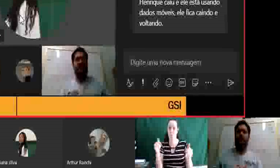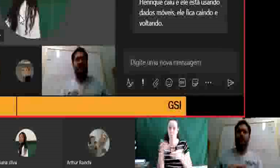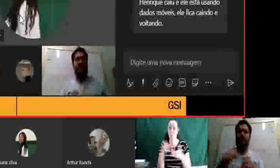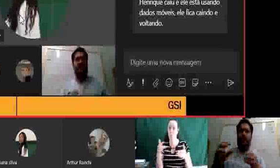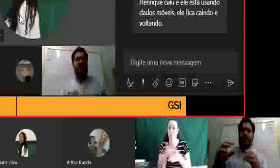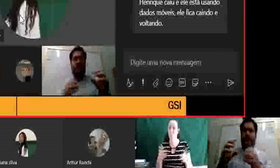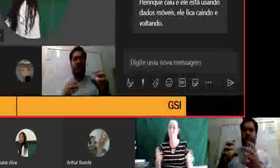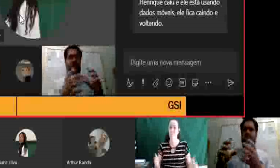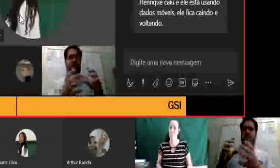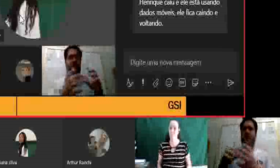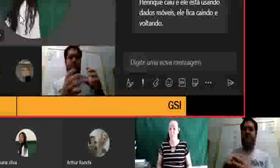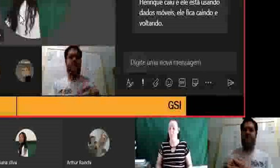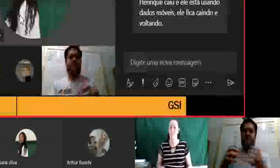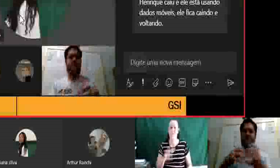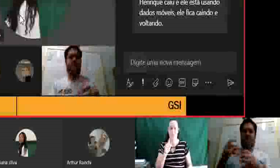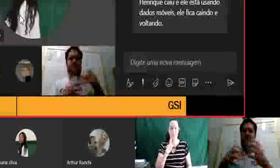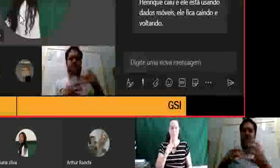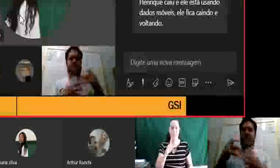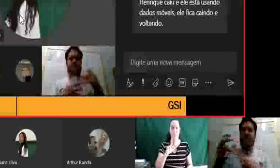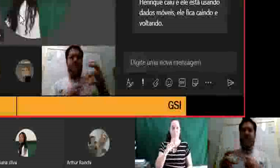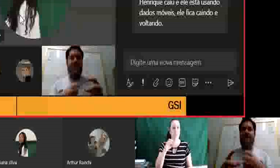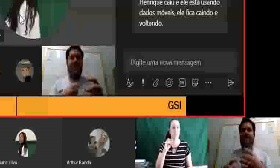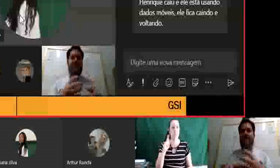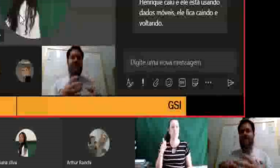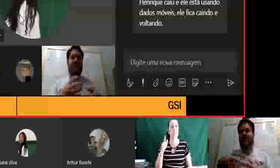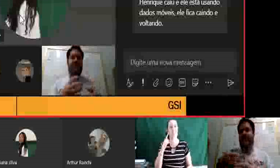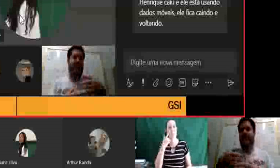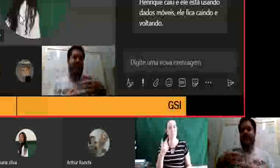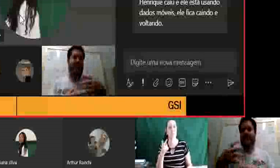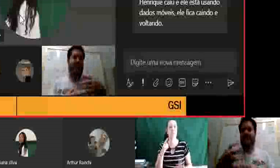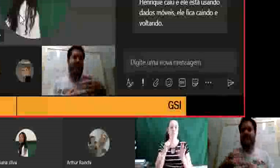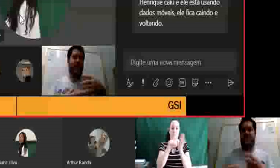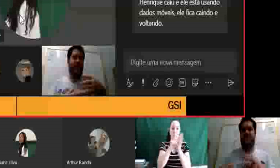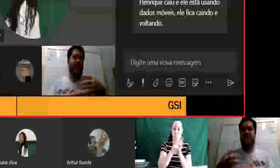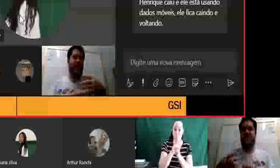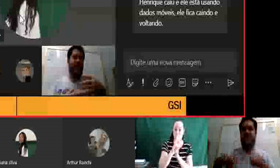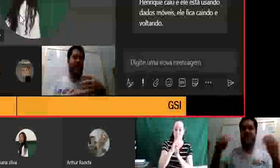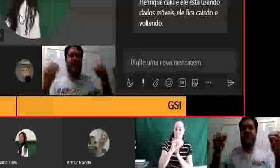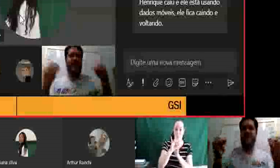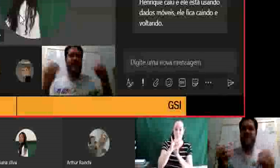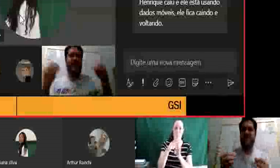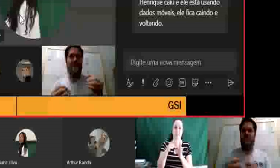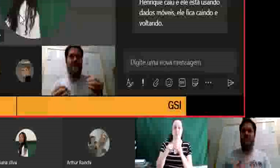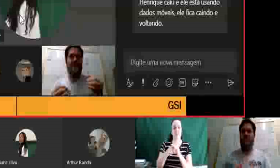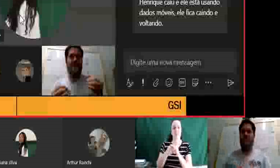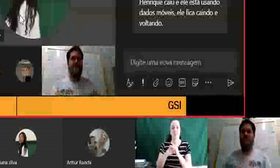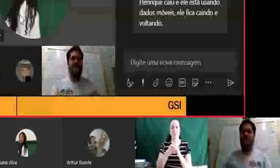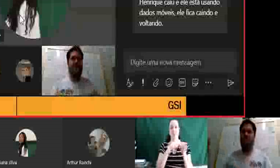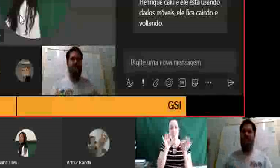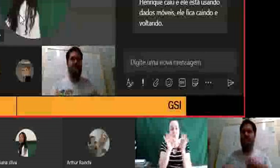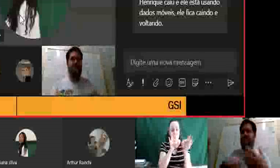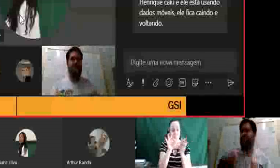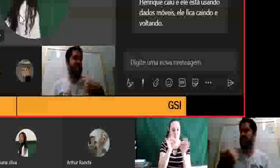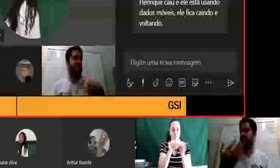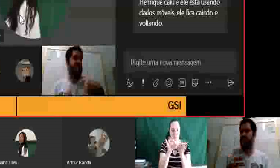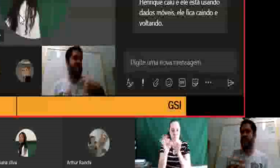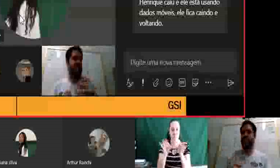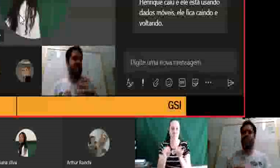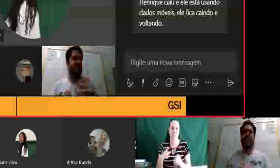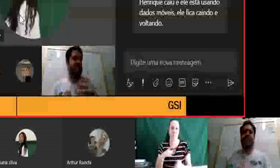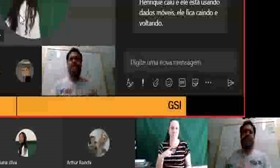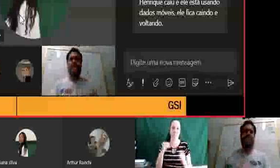a internet usa o Sistema de Nomes e Domínios, ou DNS. O DNS é apenas uma grande tabela que mapeia nomes fáceis de lembrar e endereços